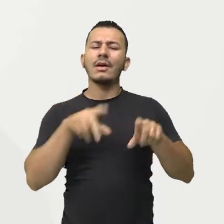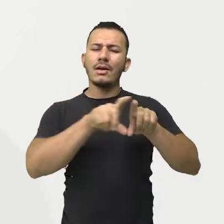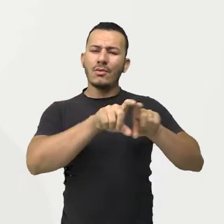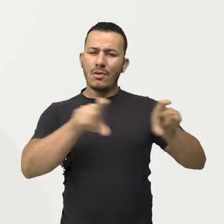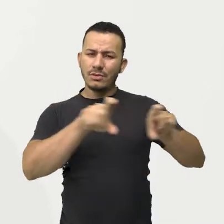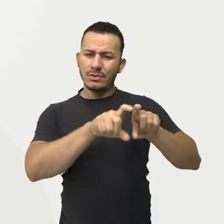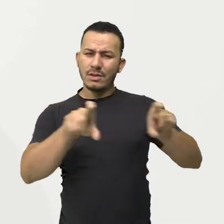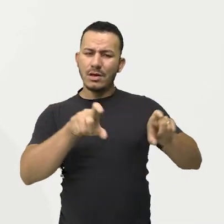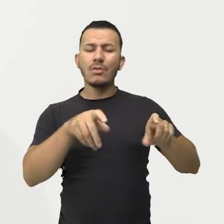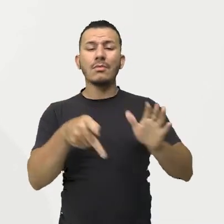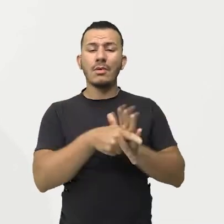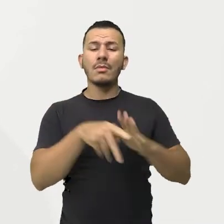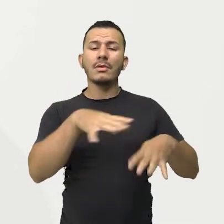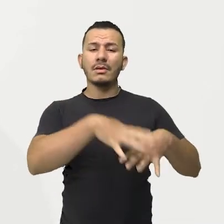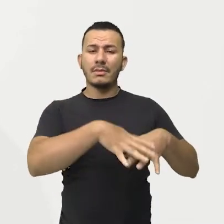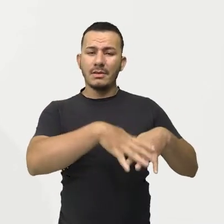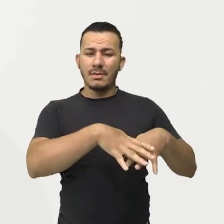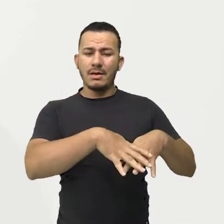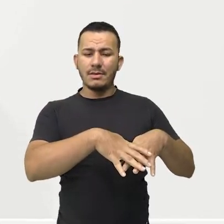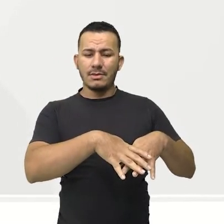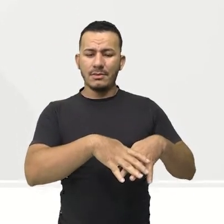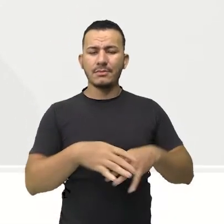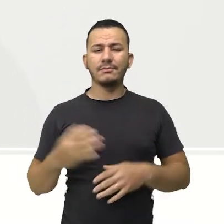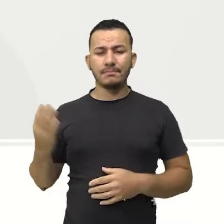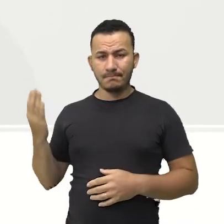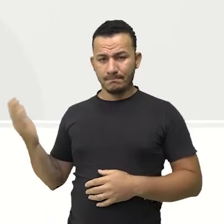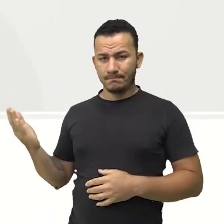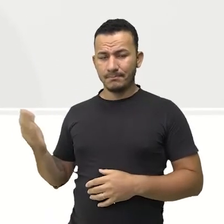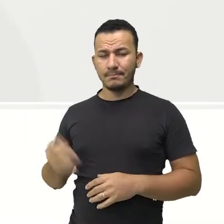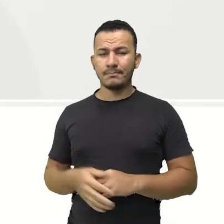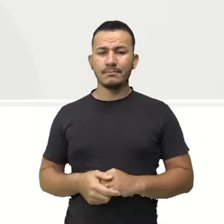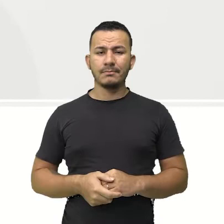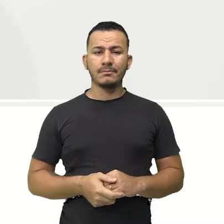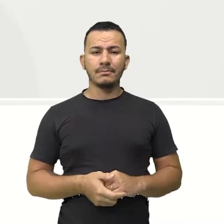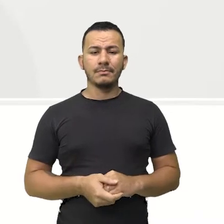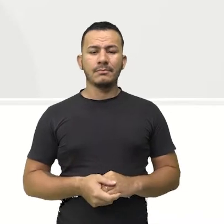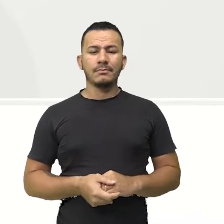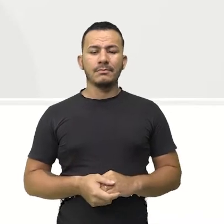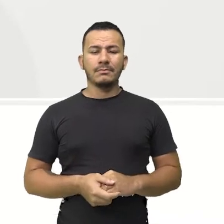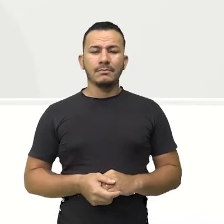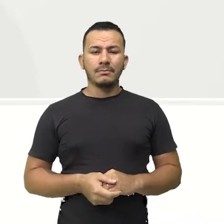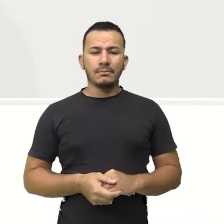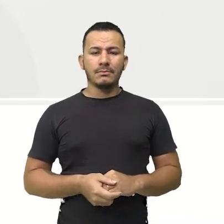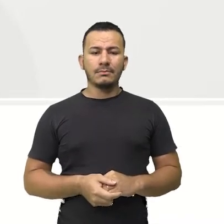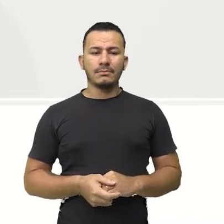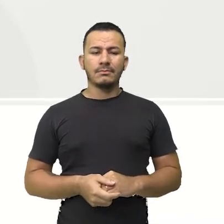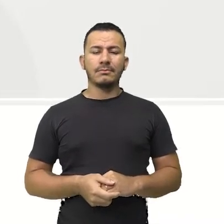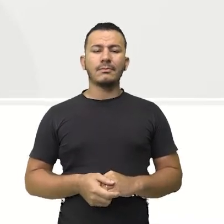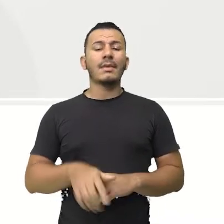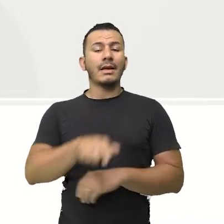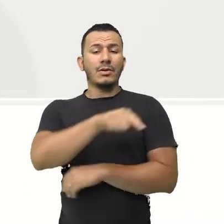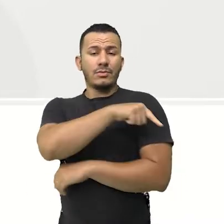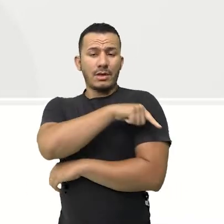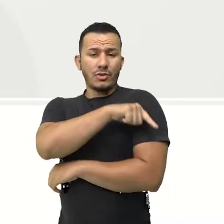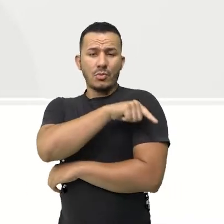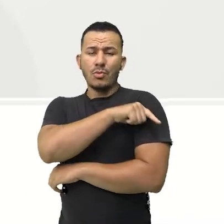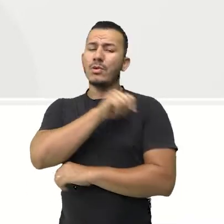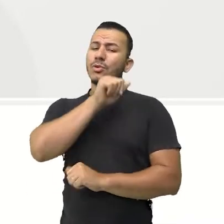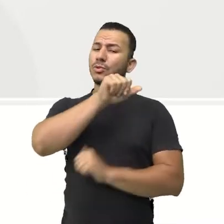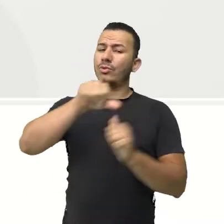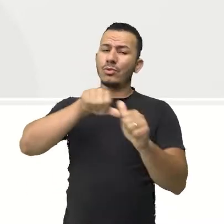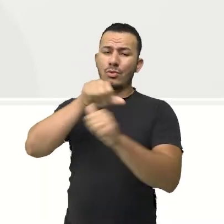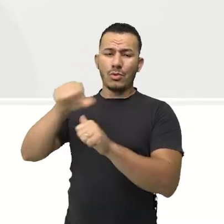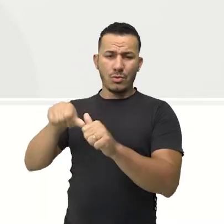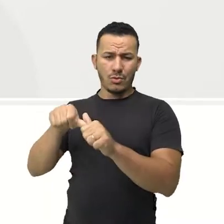são sentenças matemáticas que possuem igualdade. Agora, olha só o que mudou agora aqui no 7º ano. O que